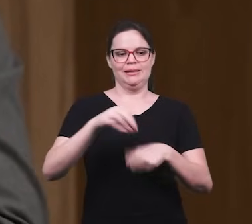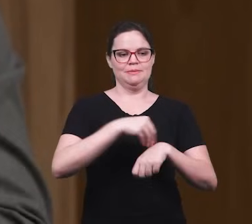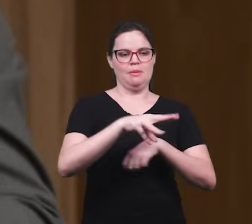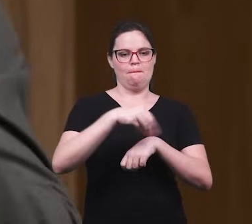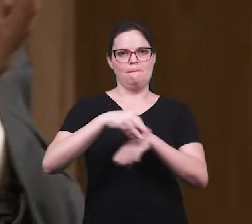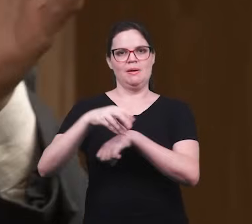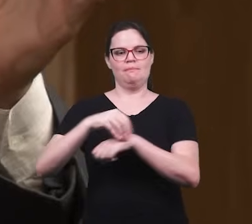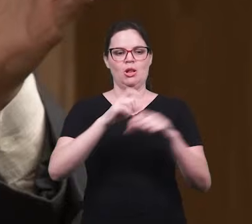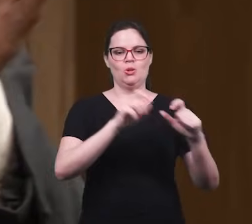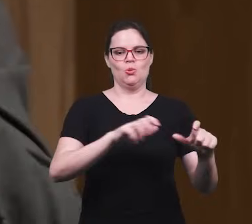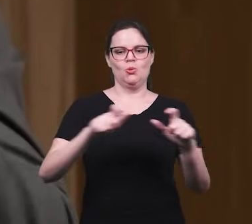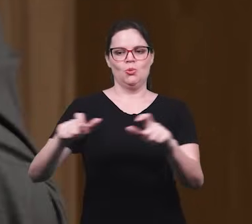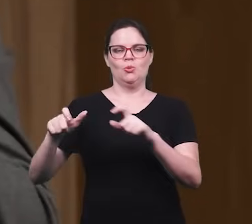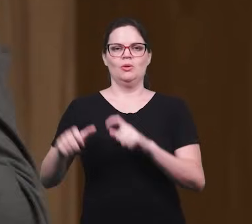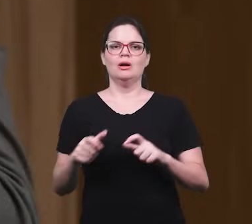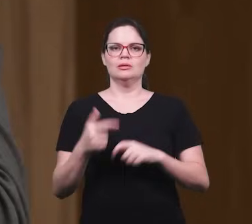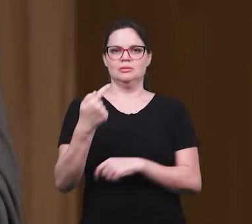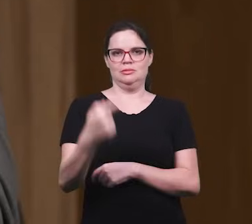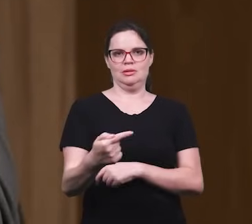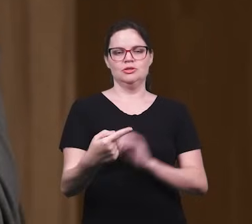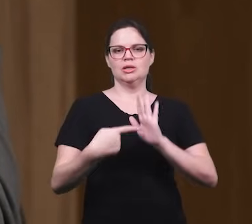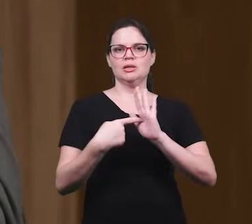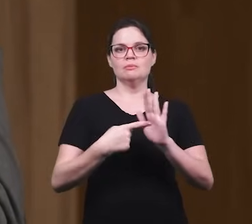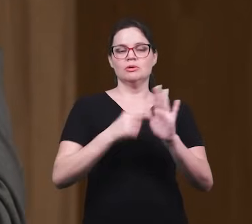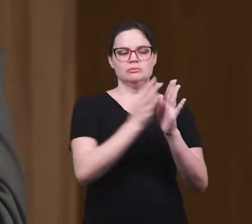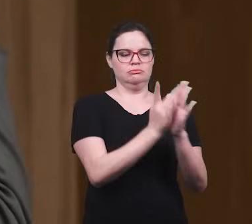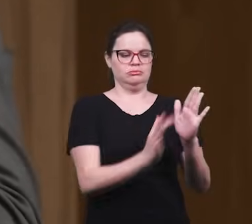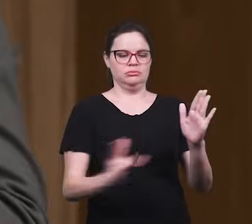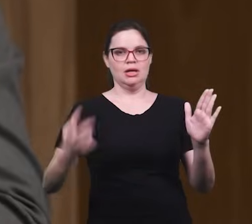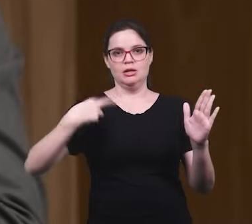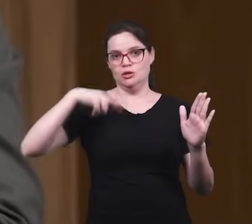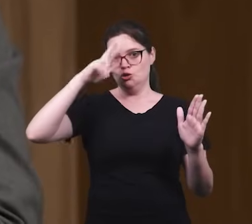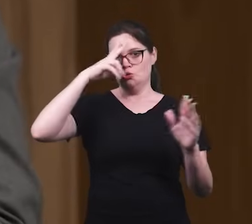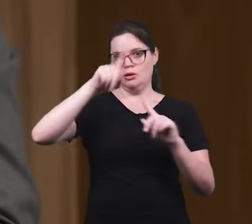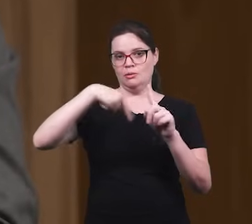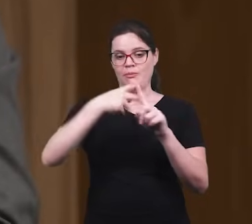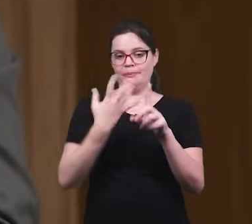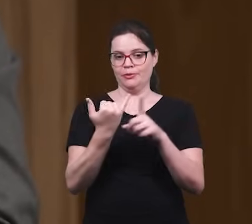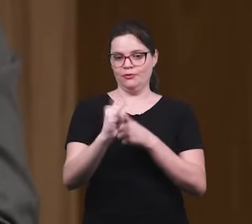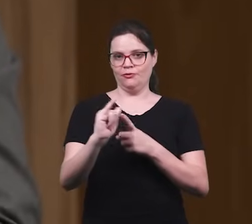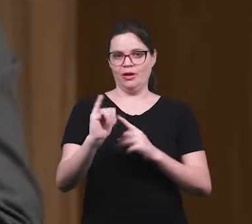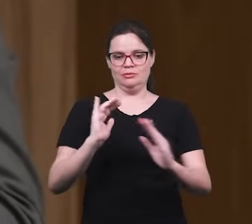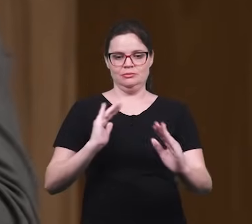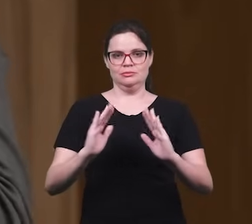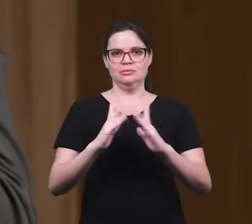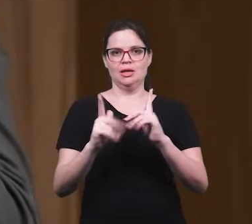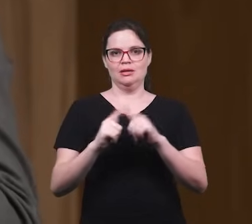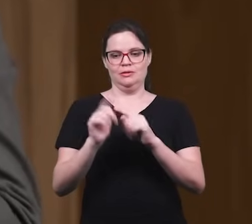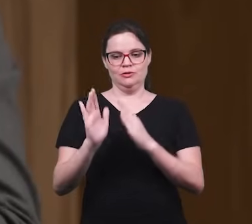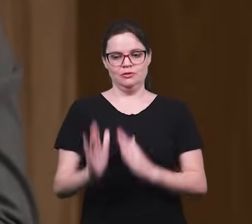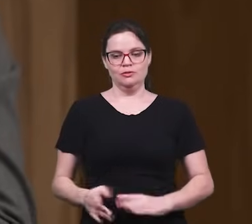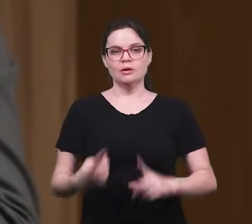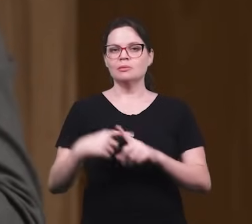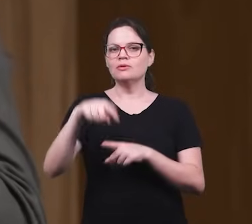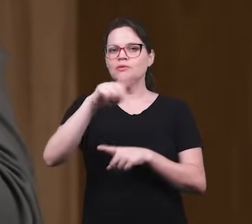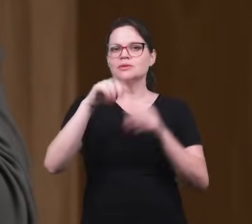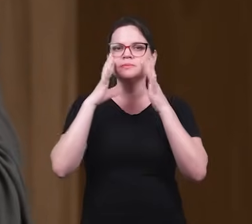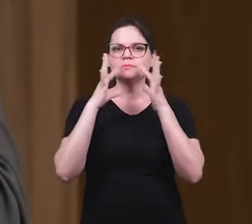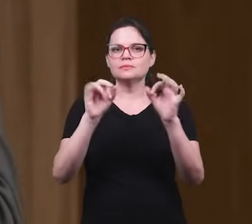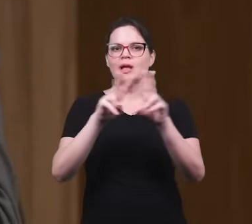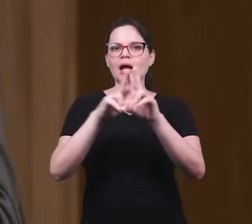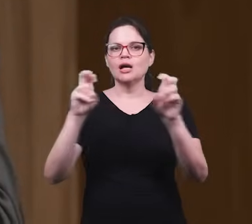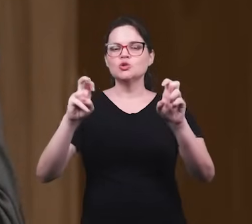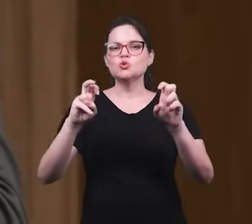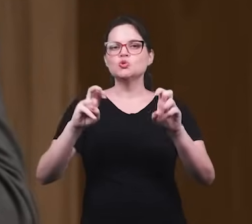7 cartas falam do período histórico e profético da igreja, né? Mas é importante também, quando você está ouvindo aqui a